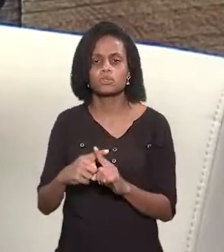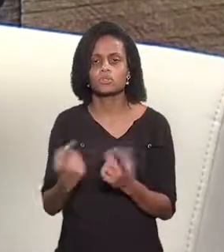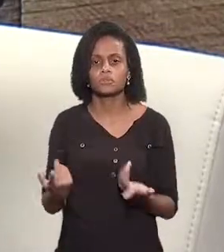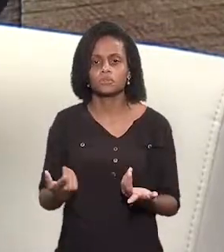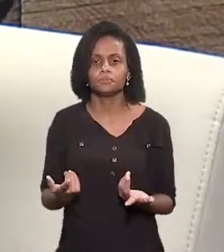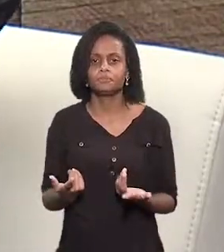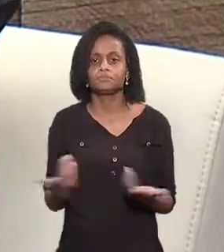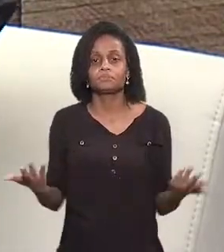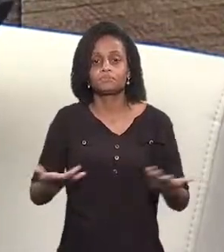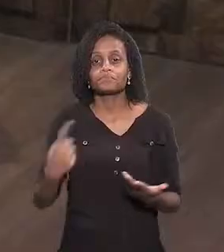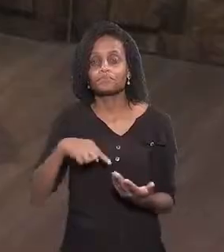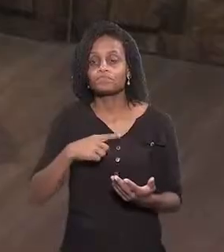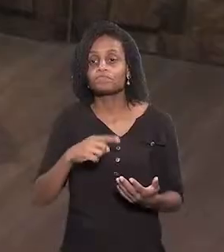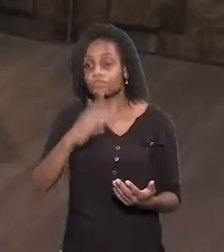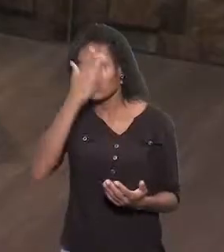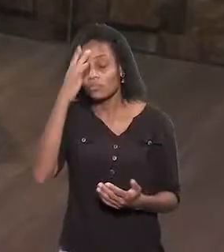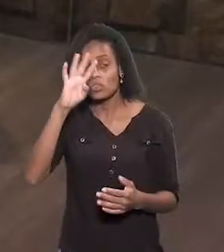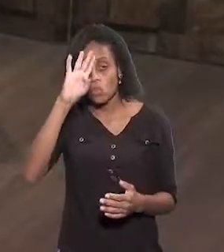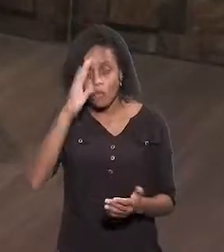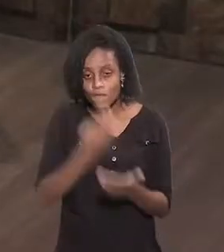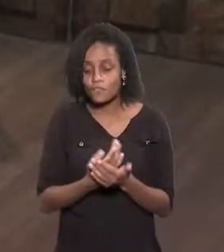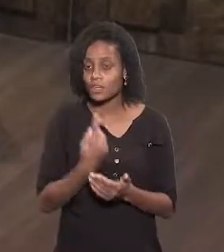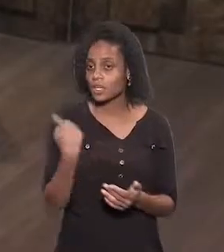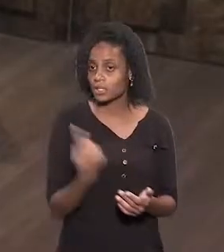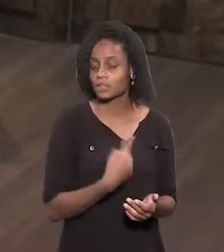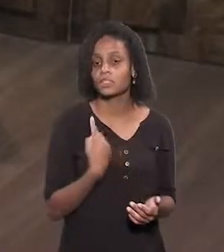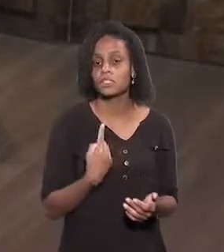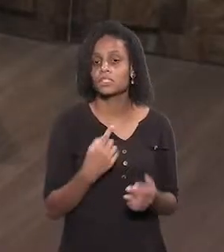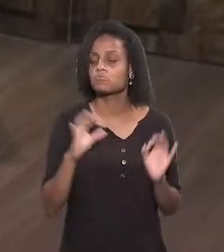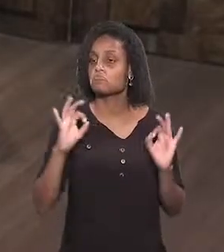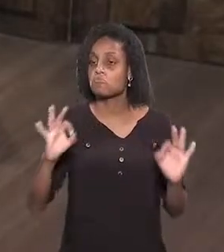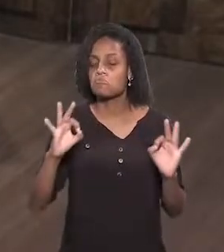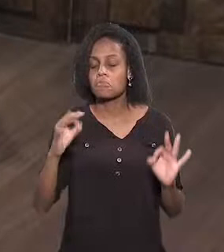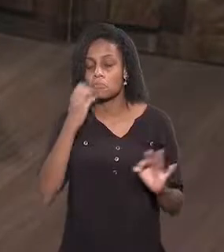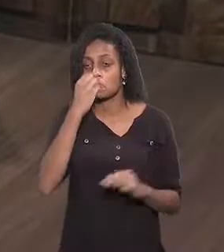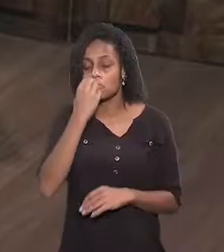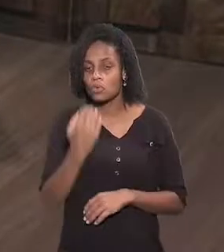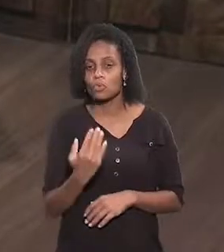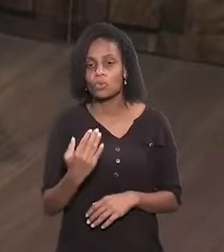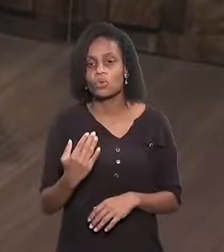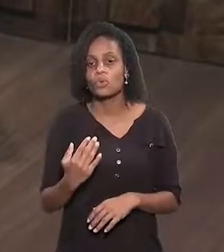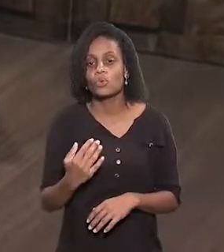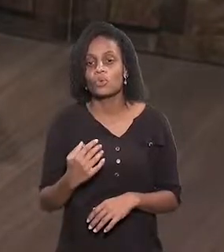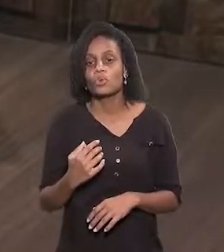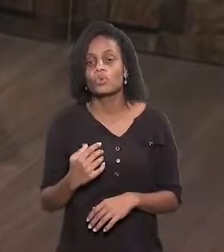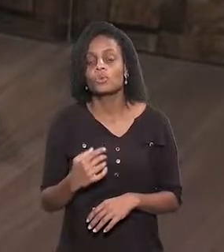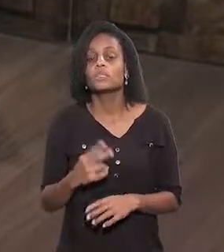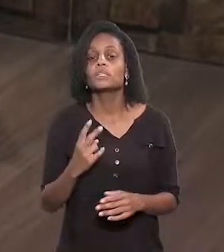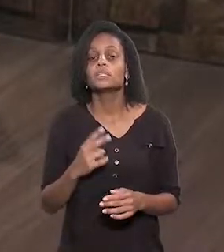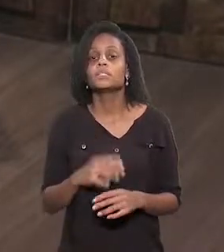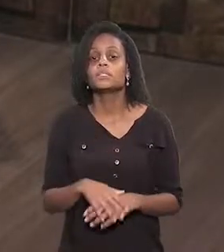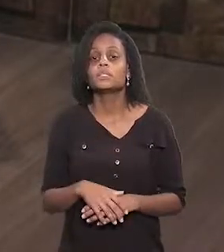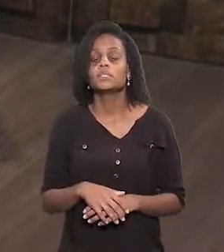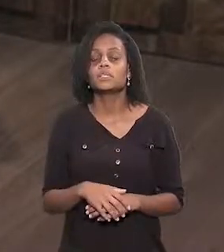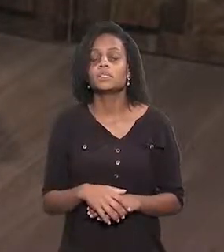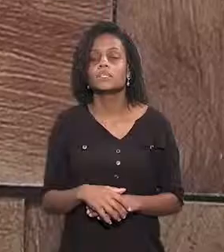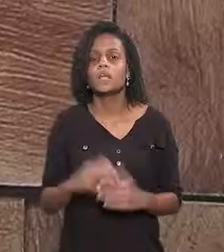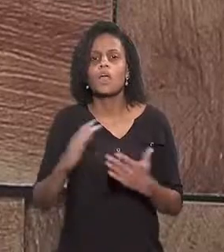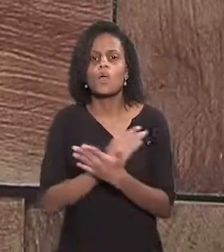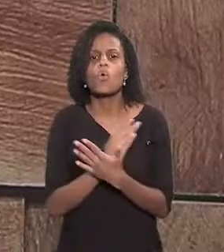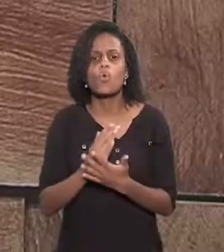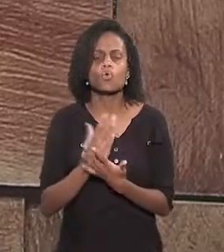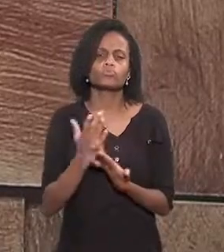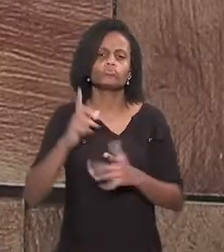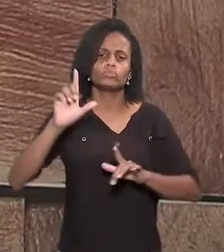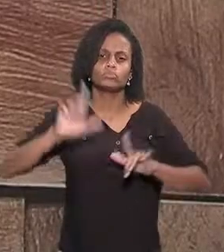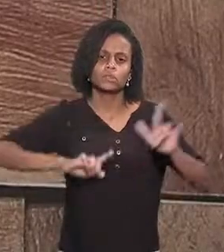disso tudo, né? Hoje a gente tem uma credibilidade tão bacana, tão interessante, que muitos veículos da grande